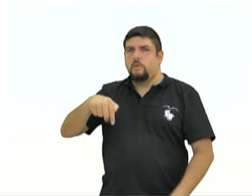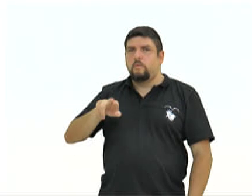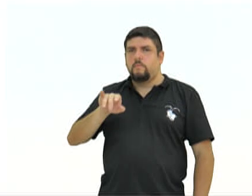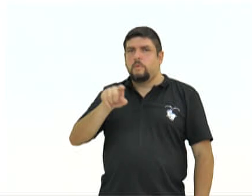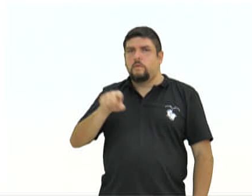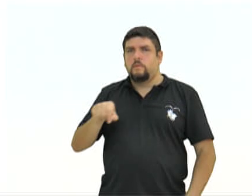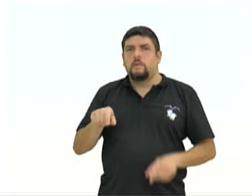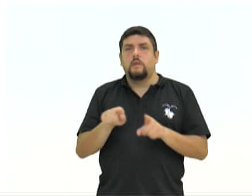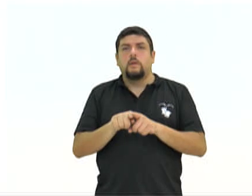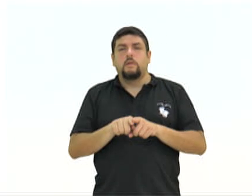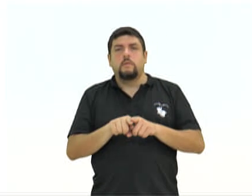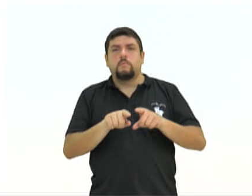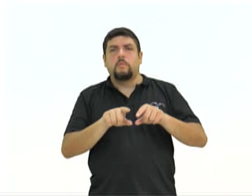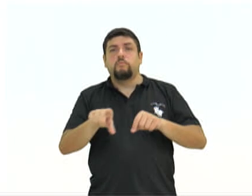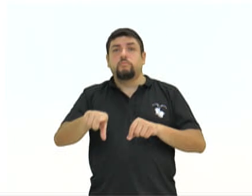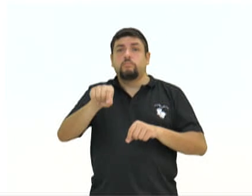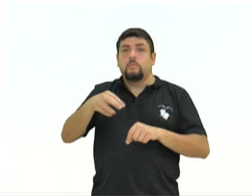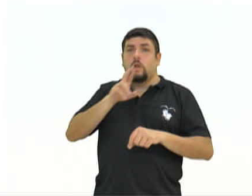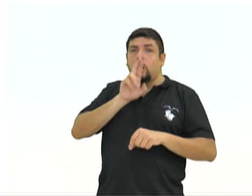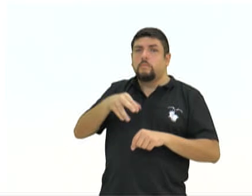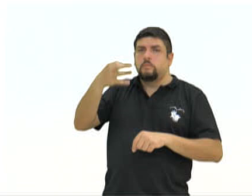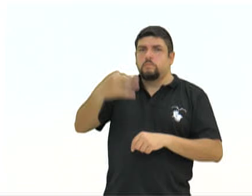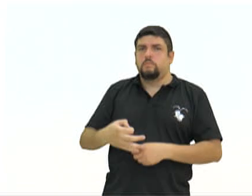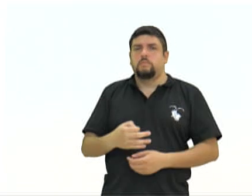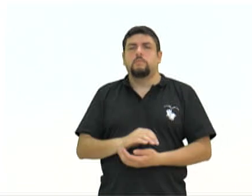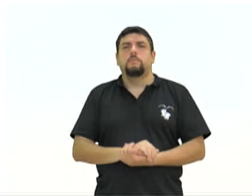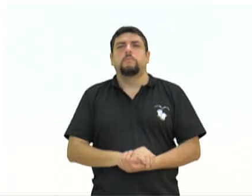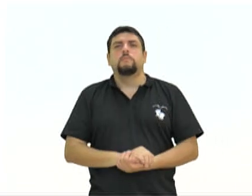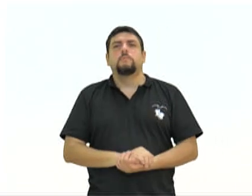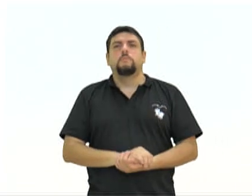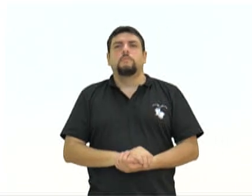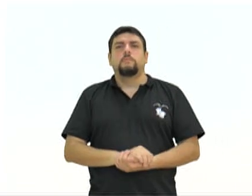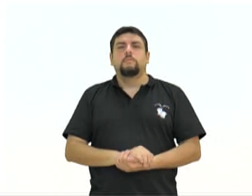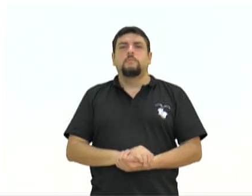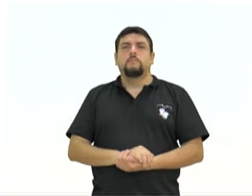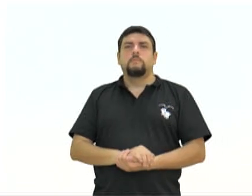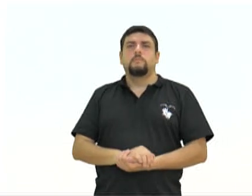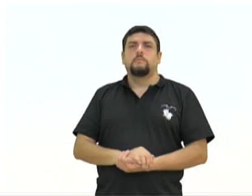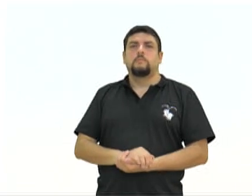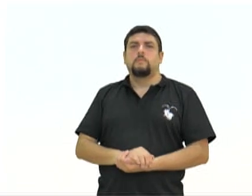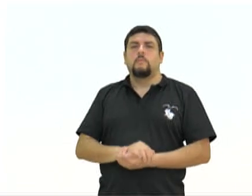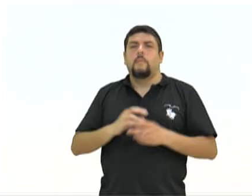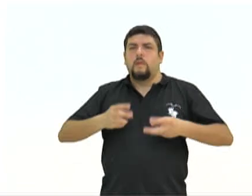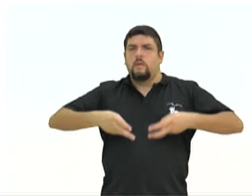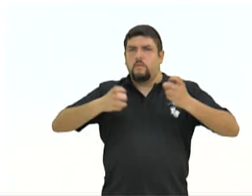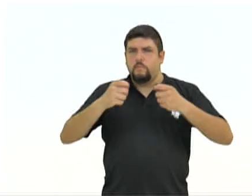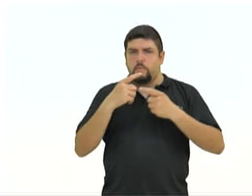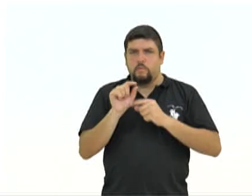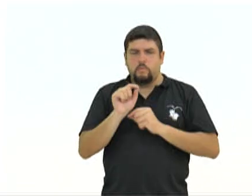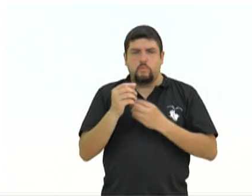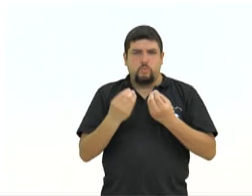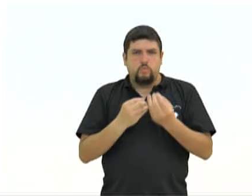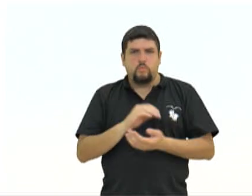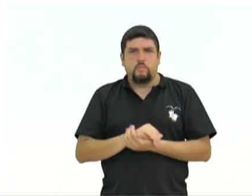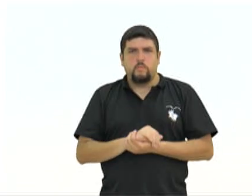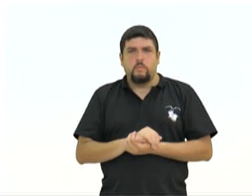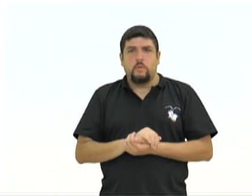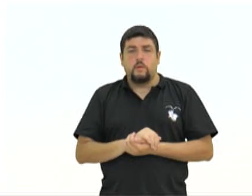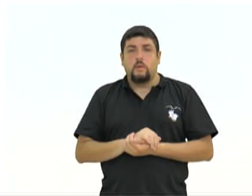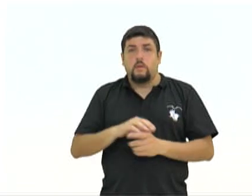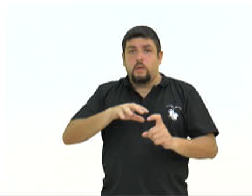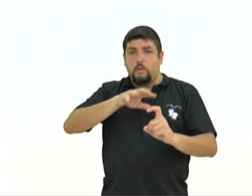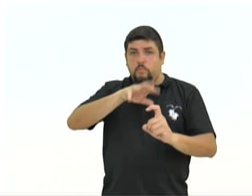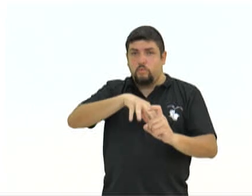questão de múltipla escolha para a gente fixar os conteúdos aprendidos durante a aula de hoje. Então, observe o enunciado. Segundo a mitologia, o